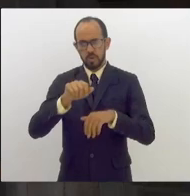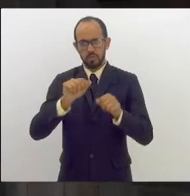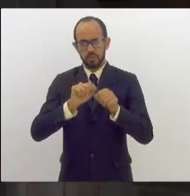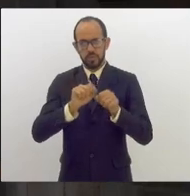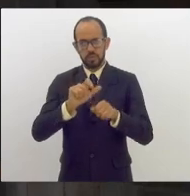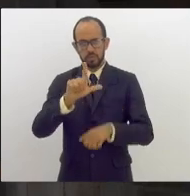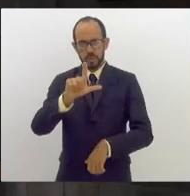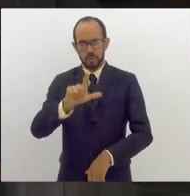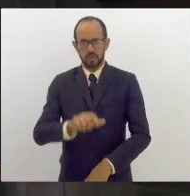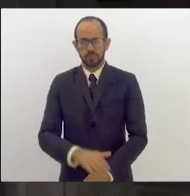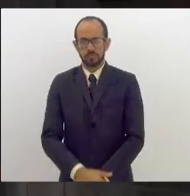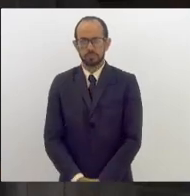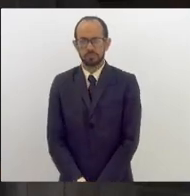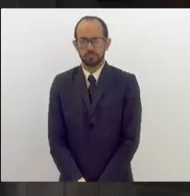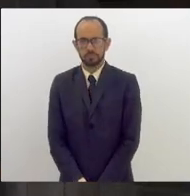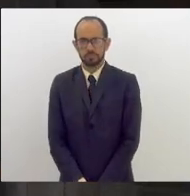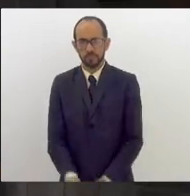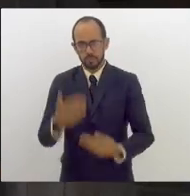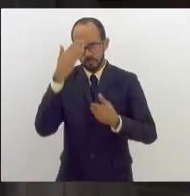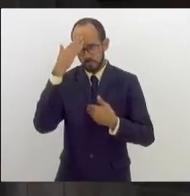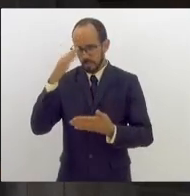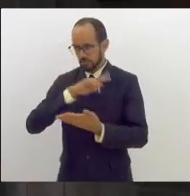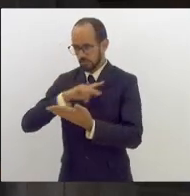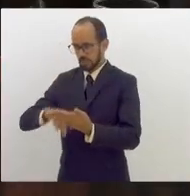o Éder Obrigado presidente